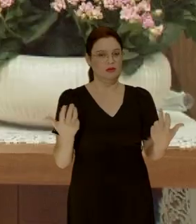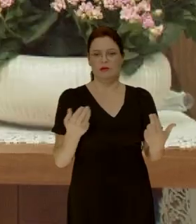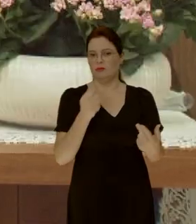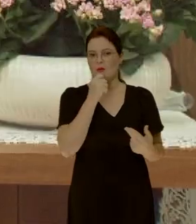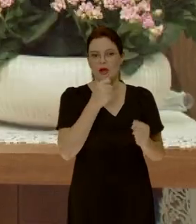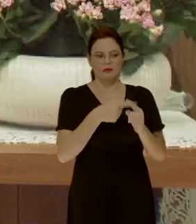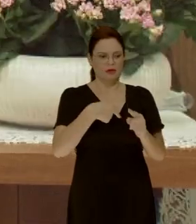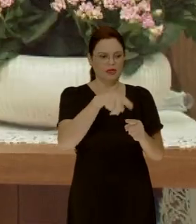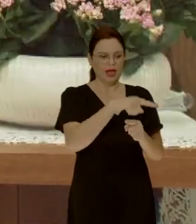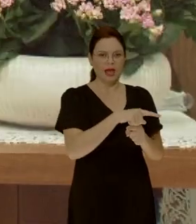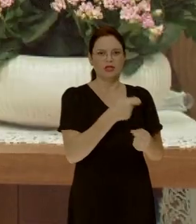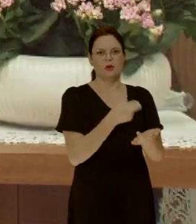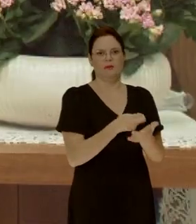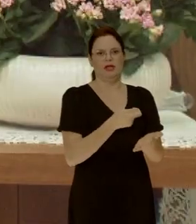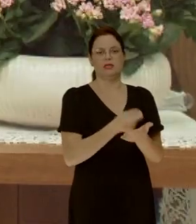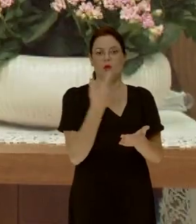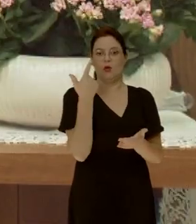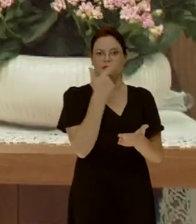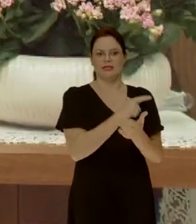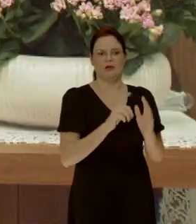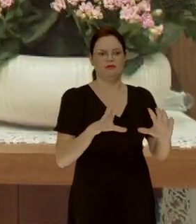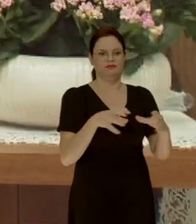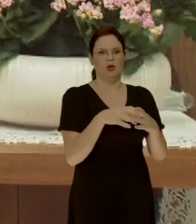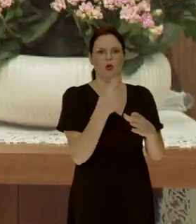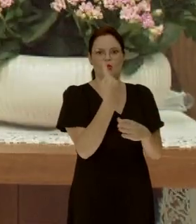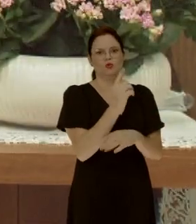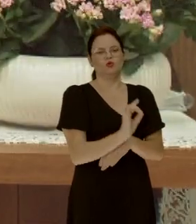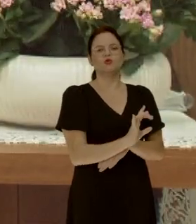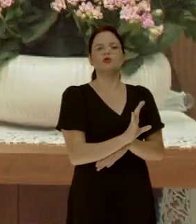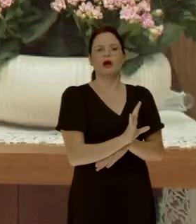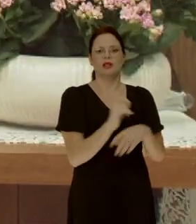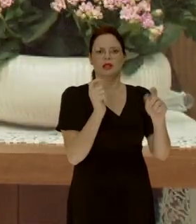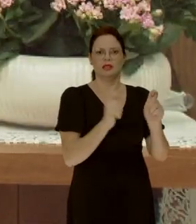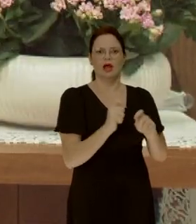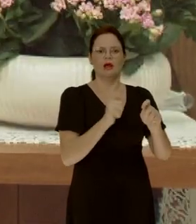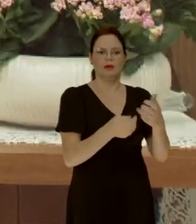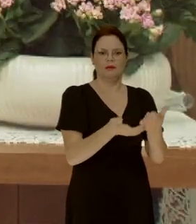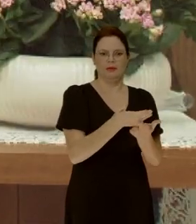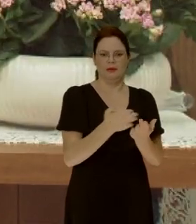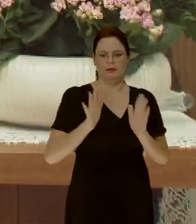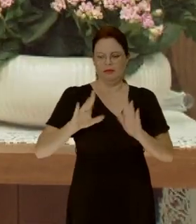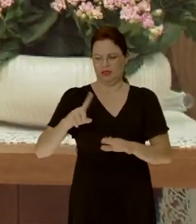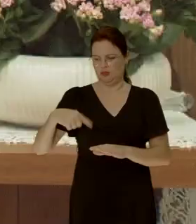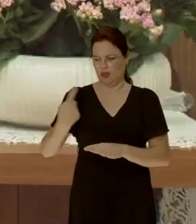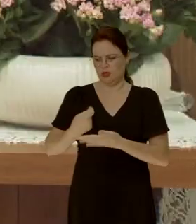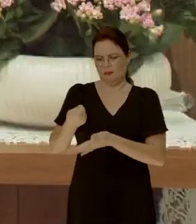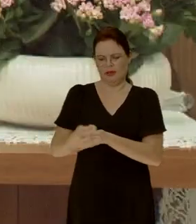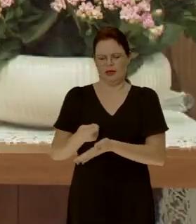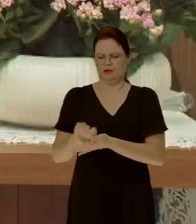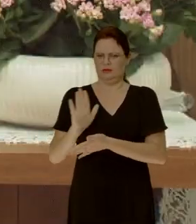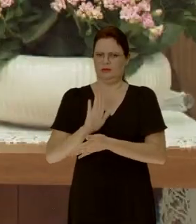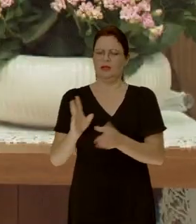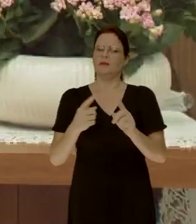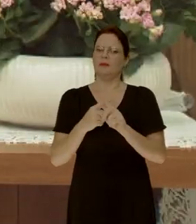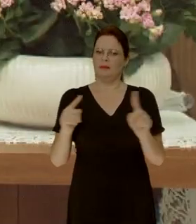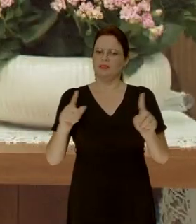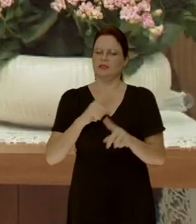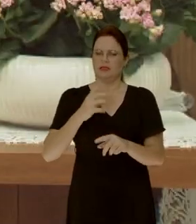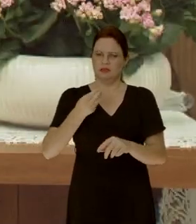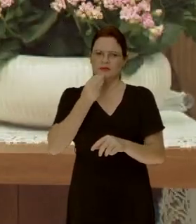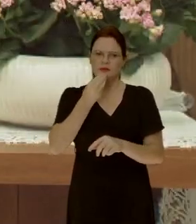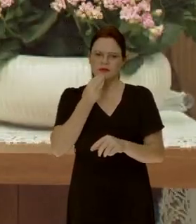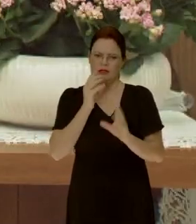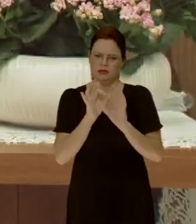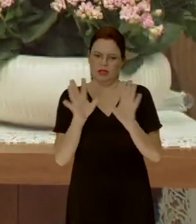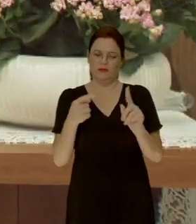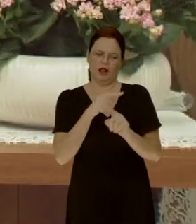Porque conseguiu por obrigação. Nós não temos obrigação. Nós somos livres, temos essa grande vantagem.